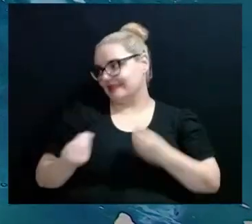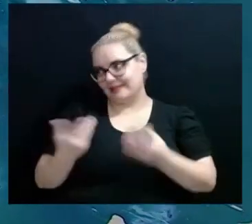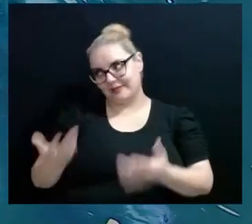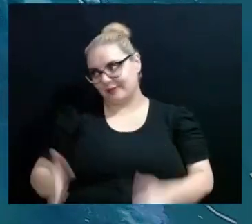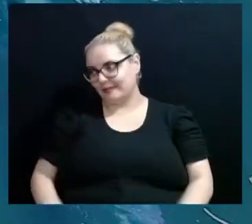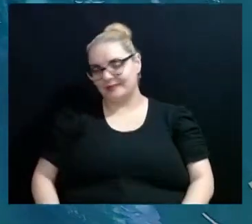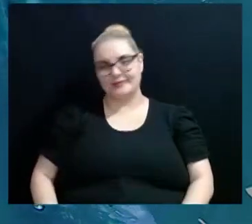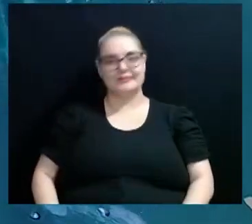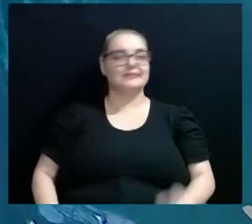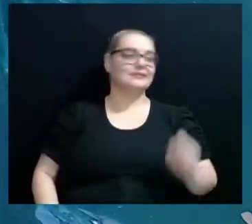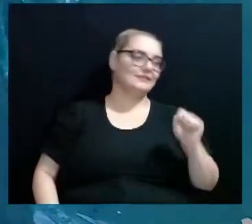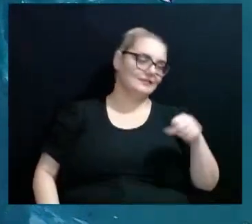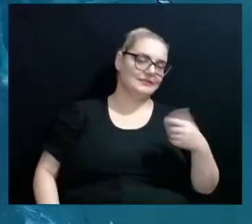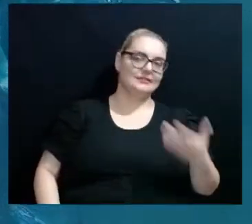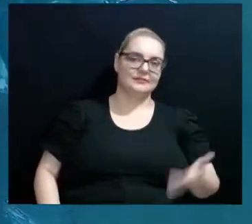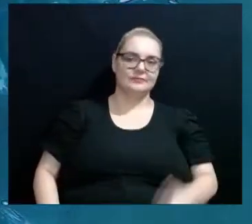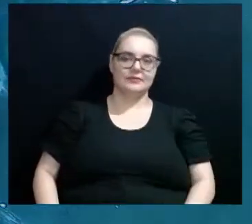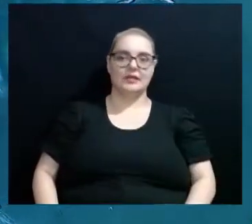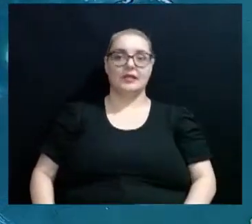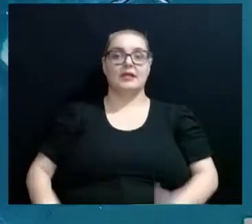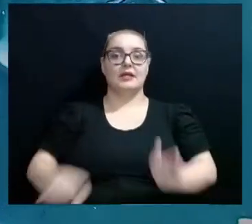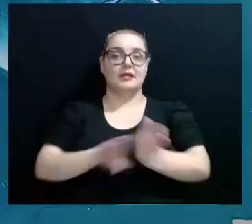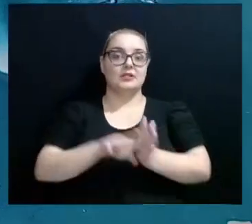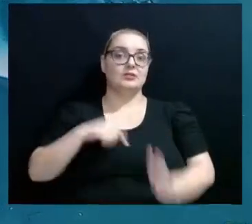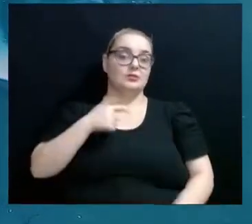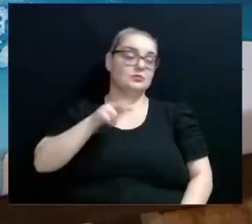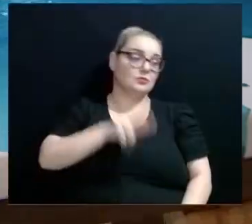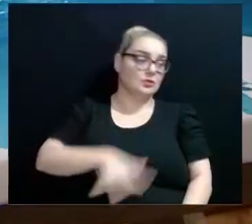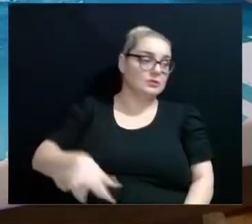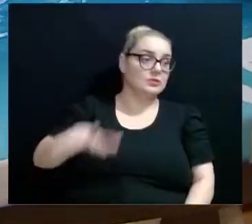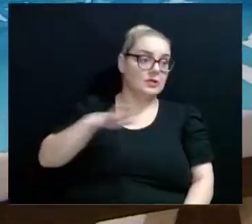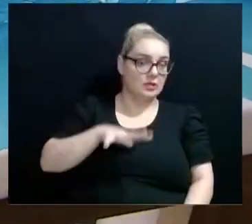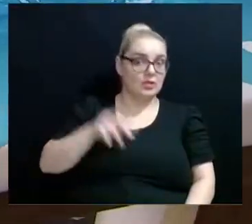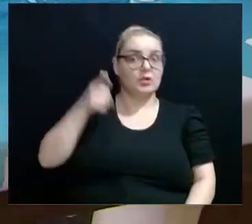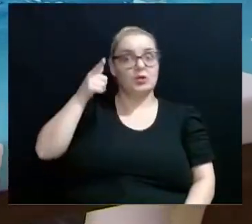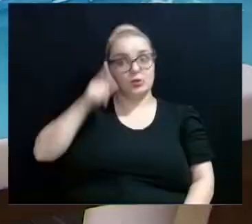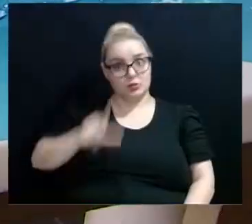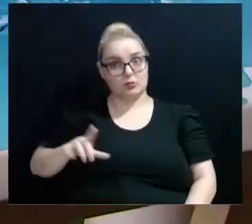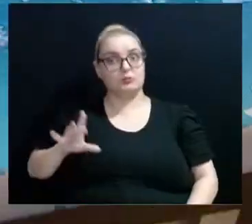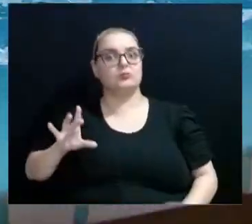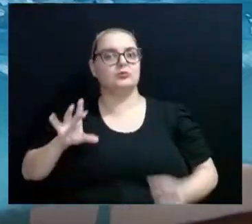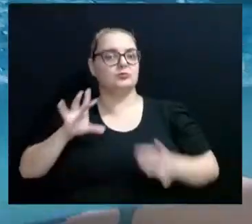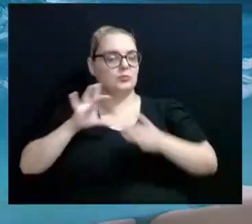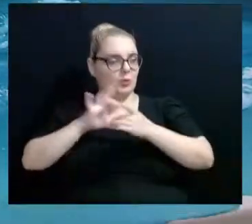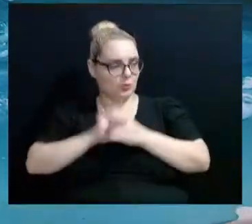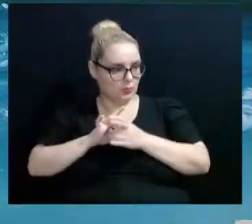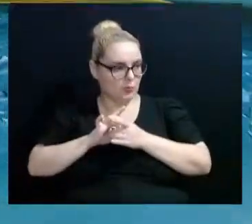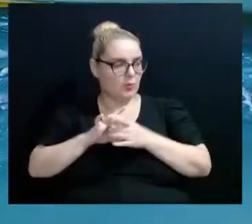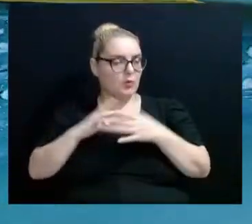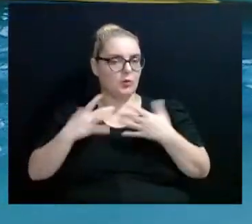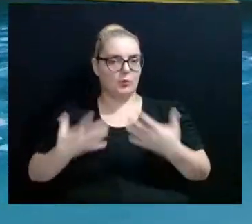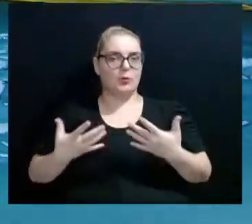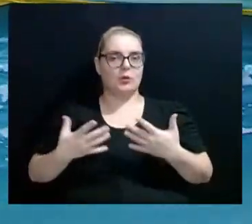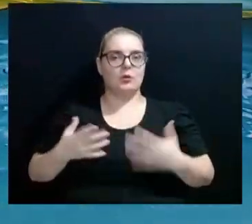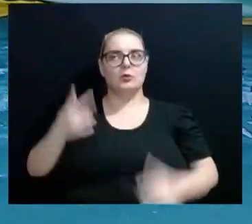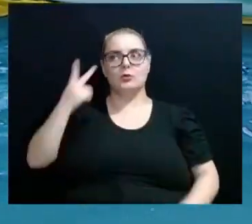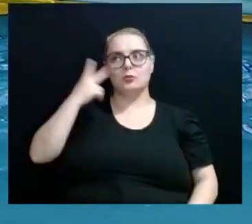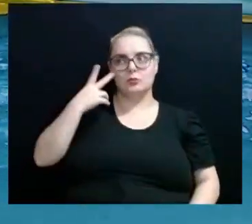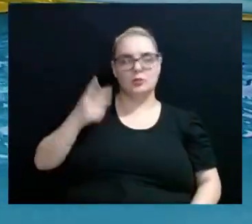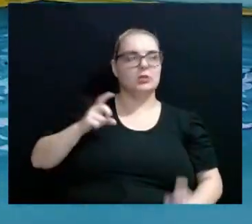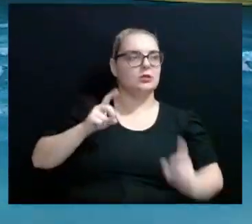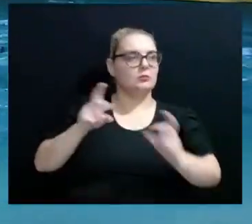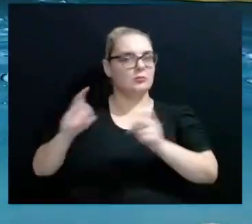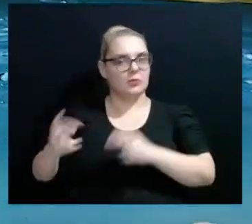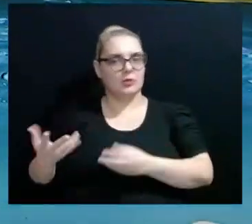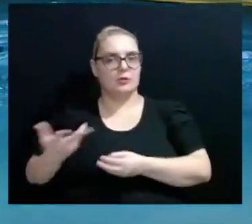é inviável. Sim. E aí, chegou aqui na nossa região, você continua com essa conexão com